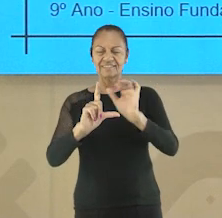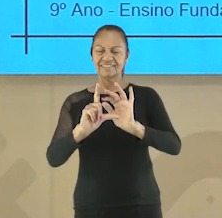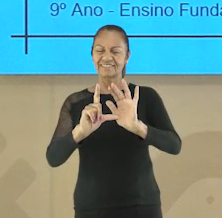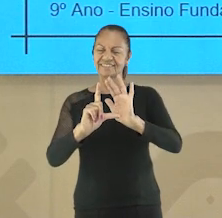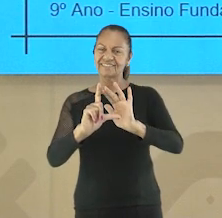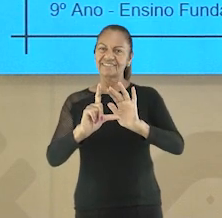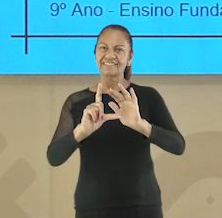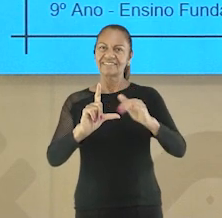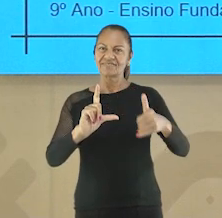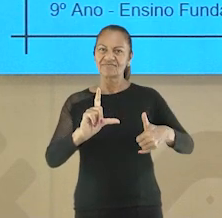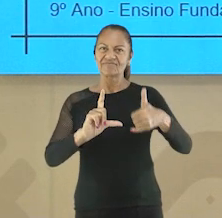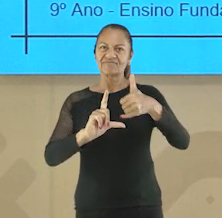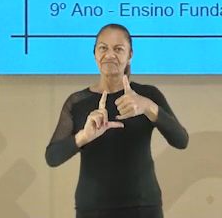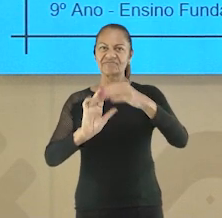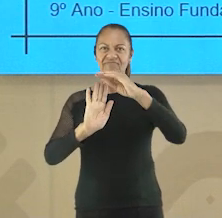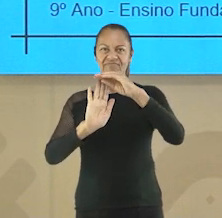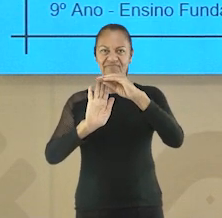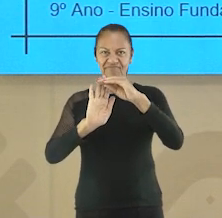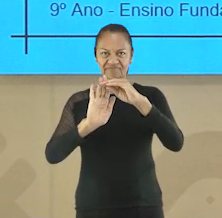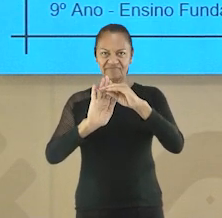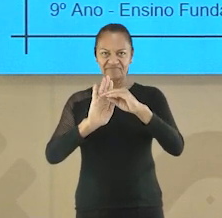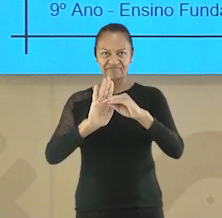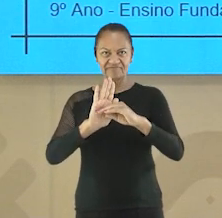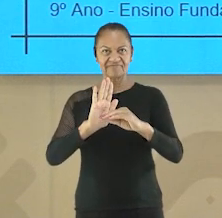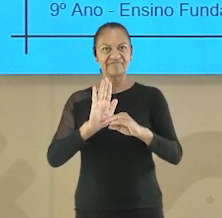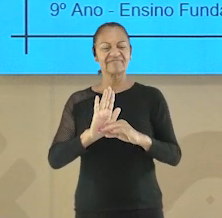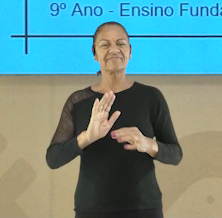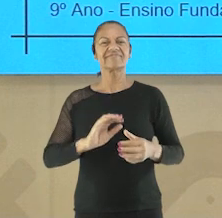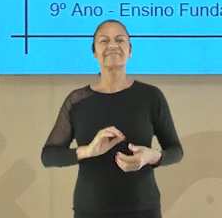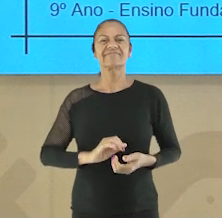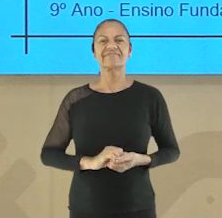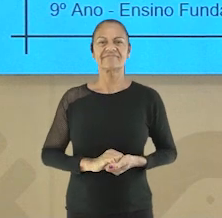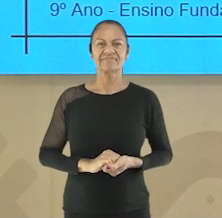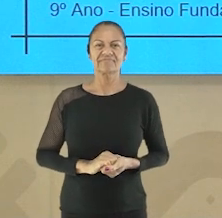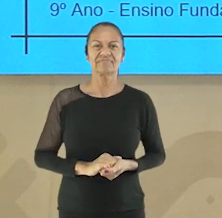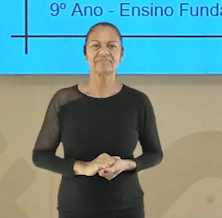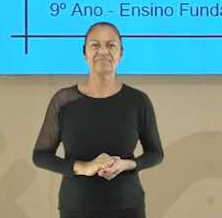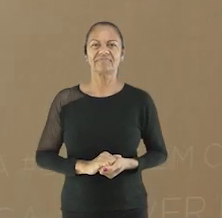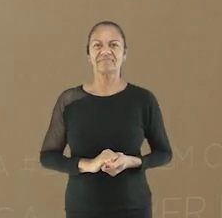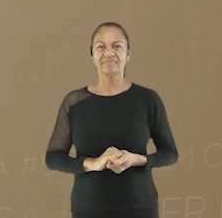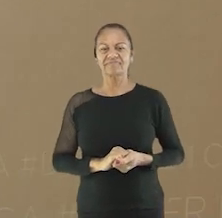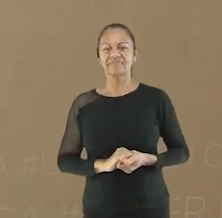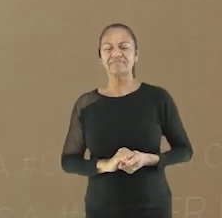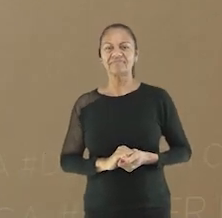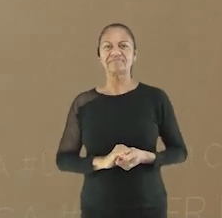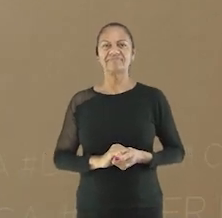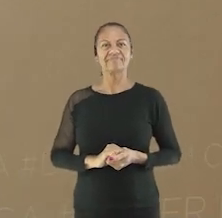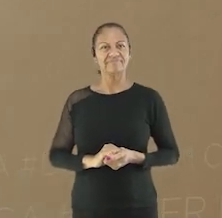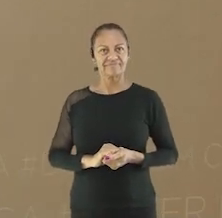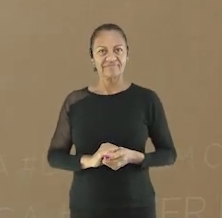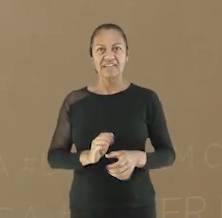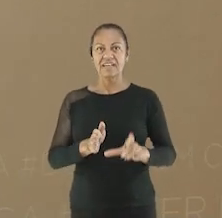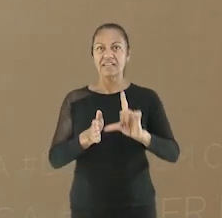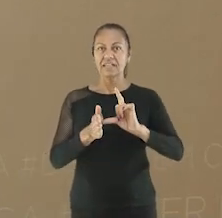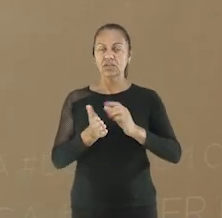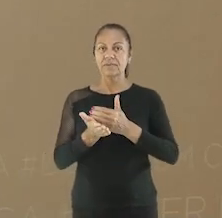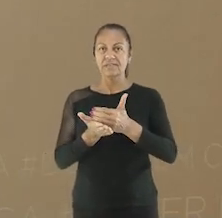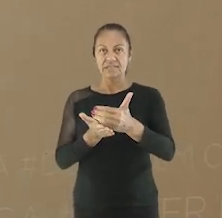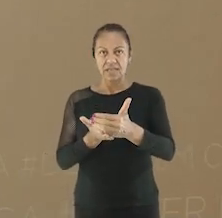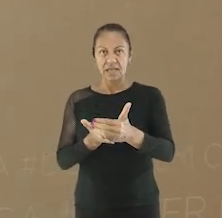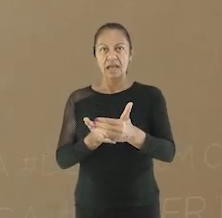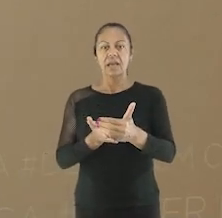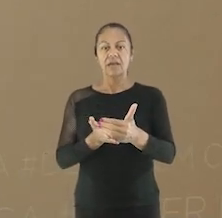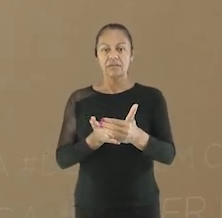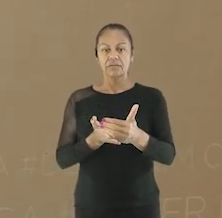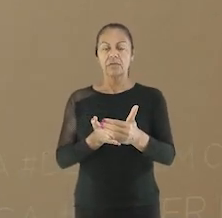aparece aí na tela. É só apontar a câmera do celular, preencher o formulário e pronto. E, antes da gente começar, vou